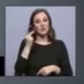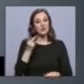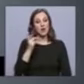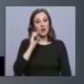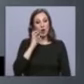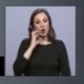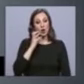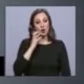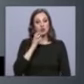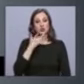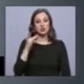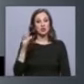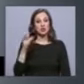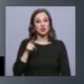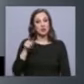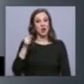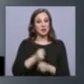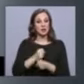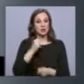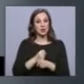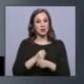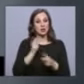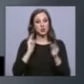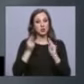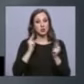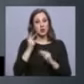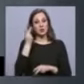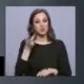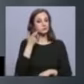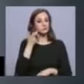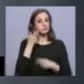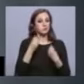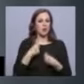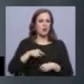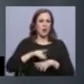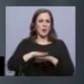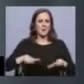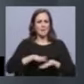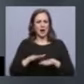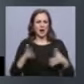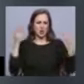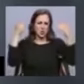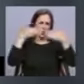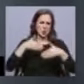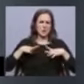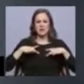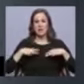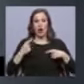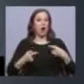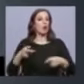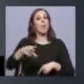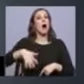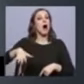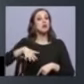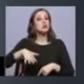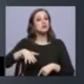estrangeiros que estão a trabalhar na indústria tem uma vida muito boa com a praia com a noite que passar em claro a zonas onde